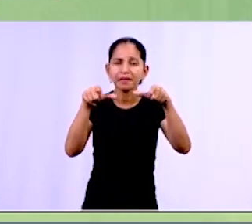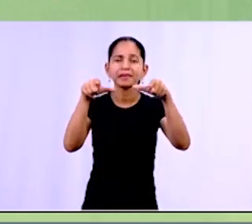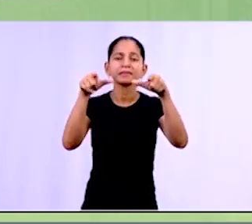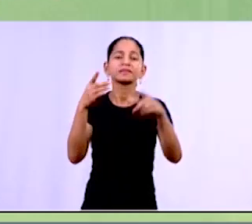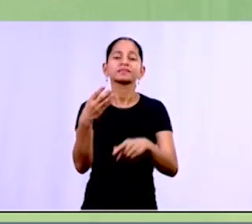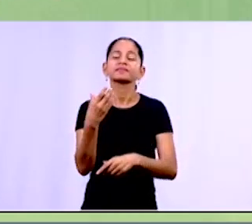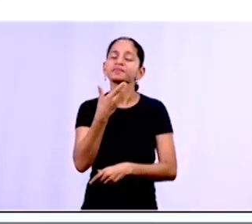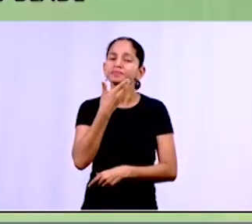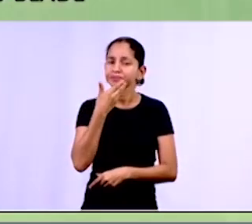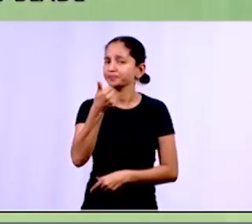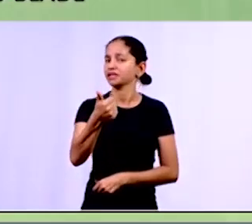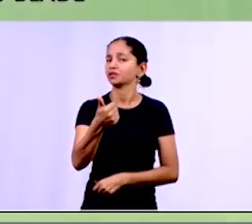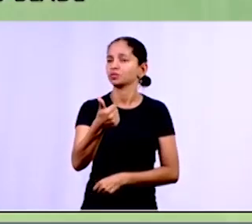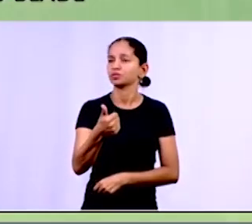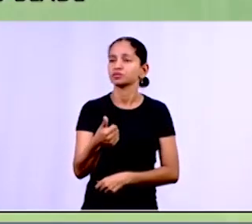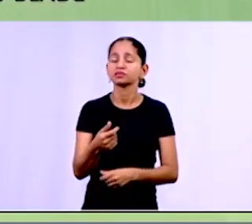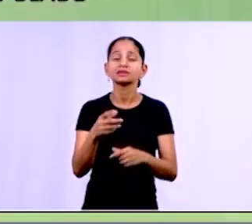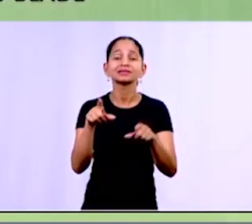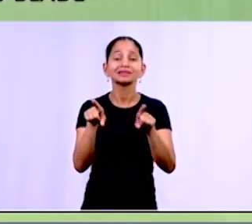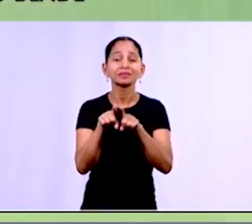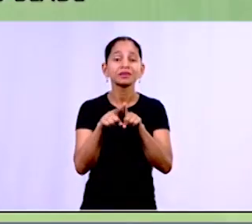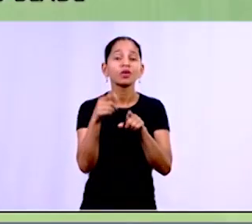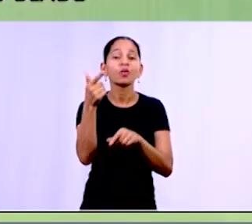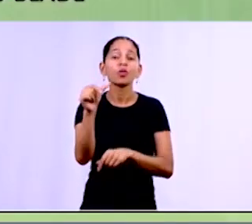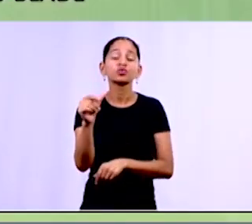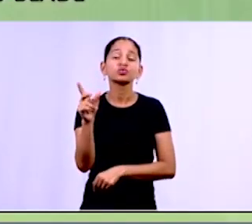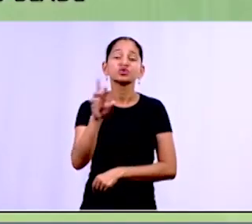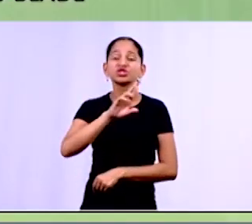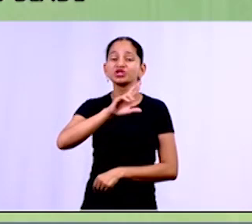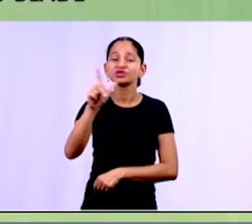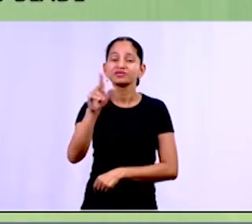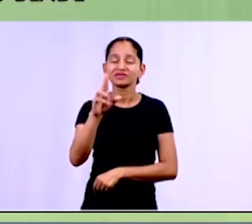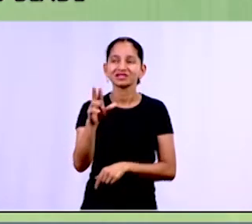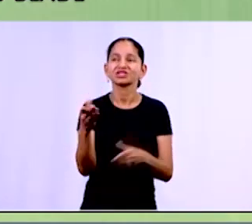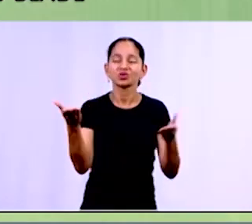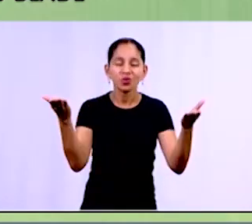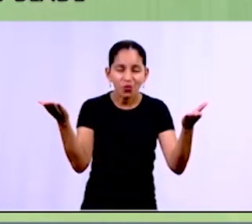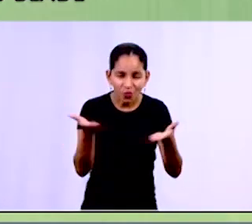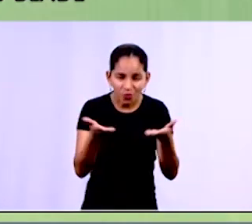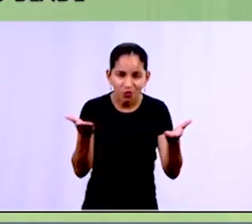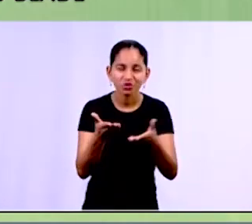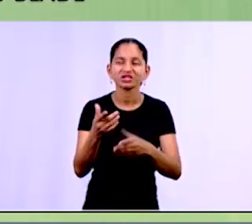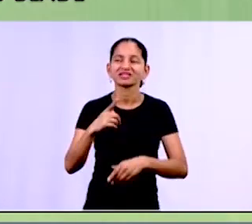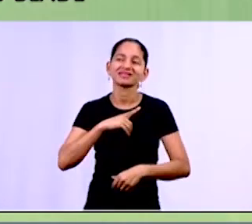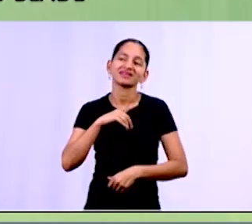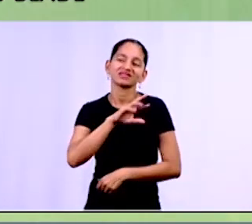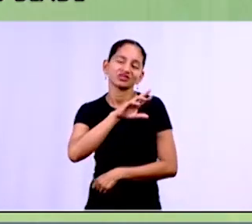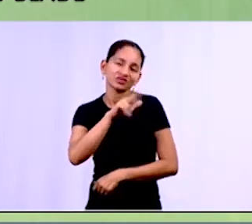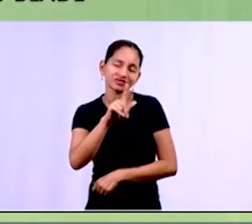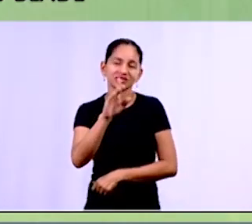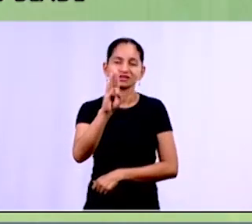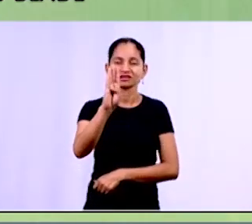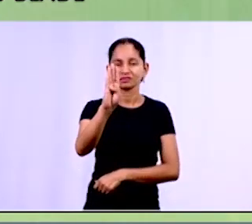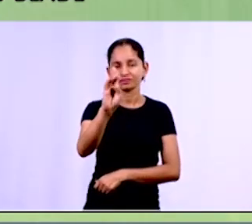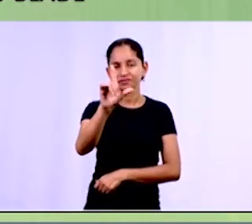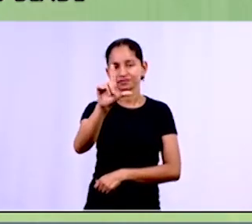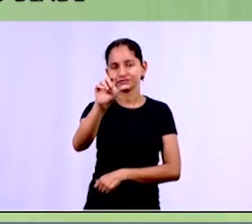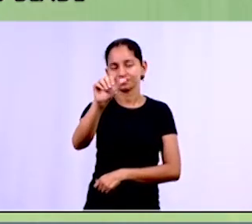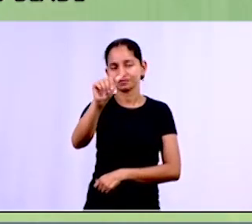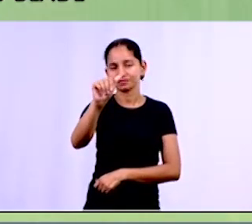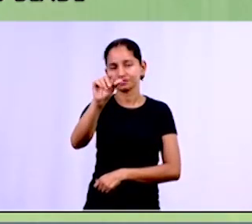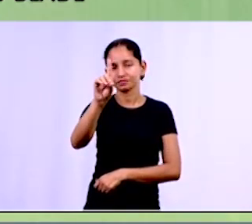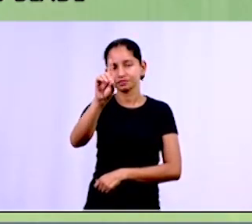está usando muito hoje um conceito novo chamado Blade, né? Blade,